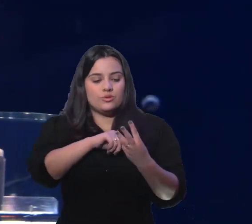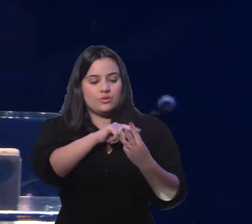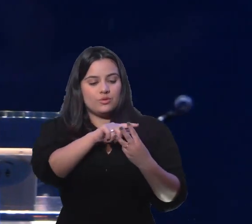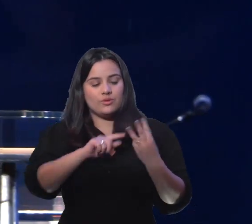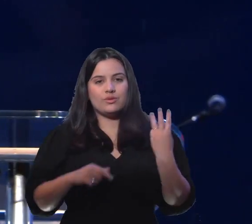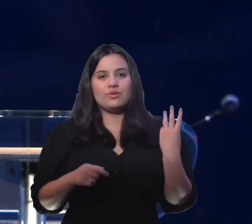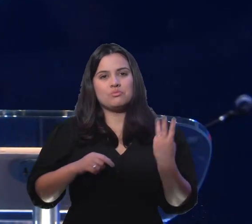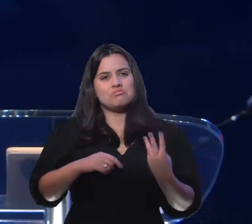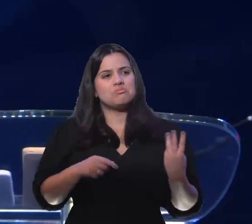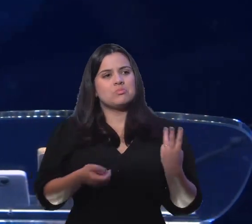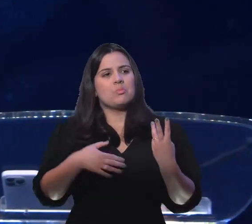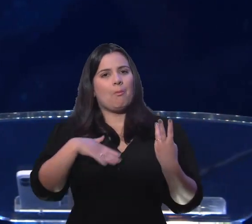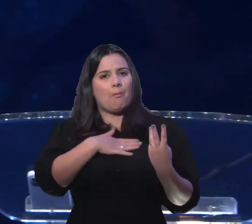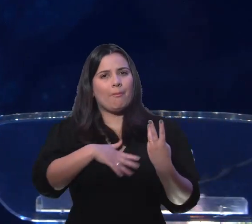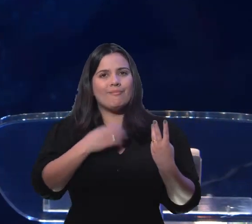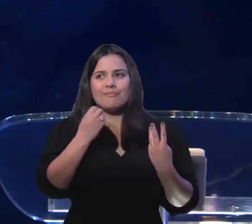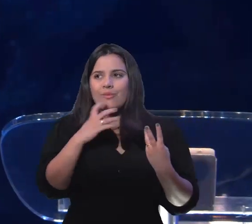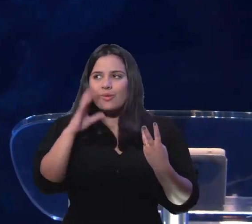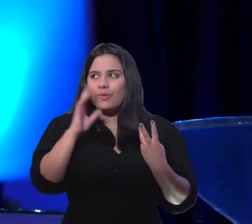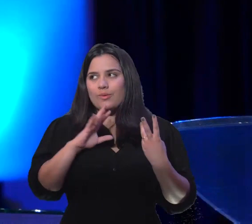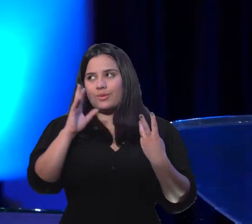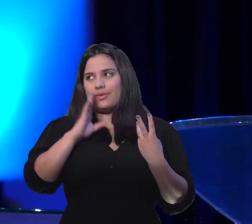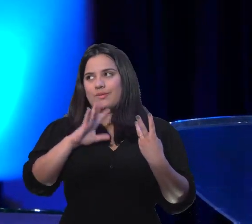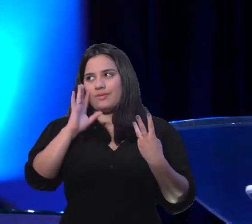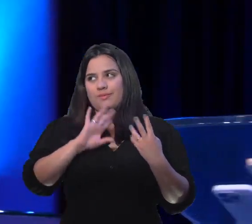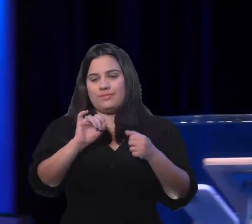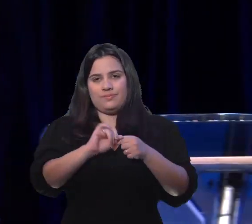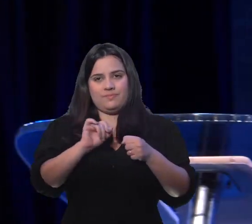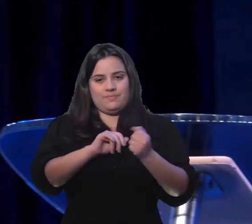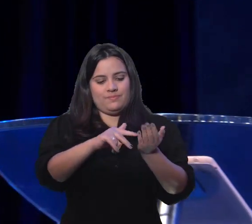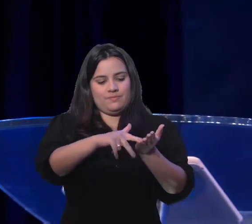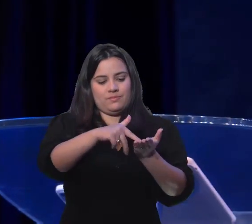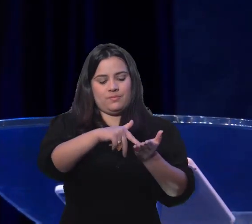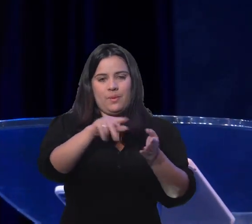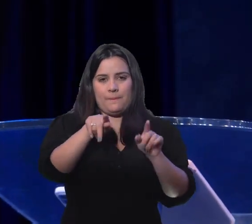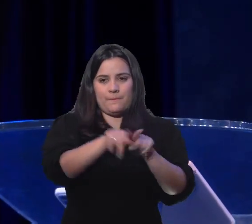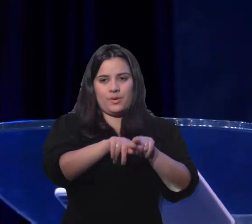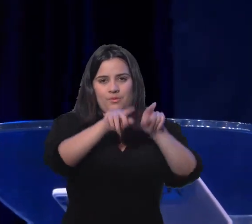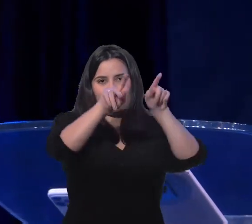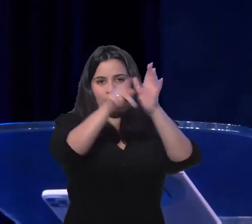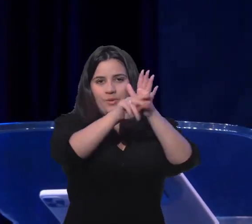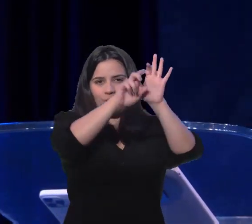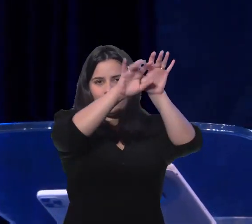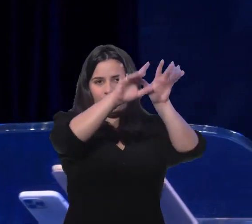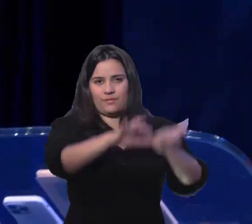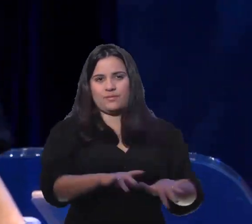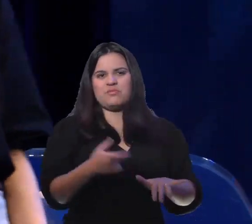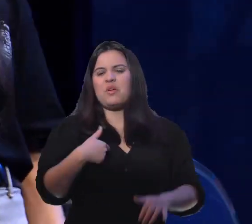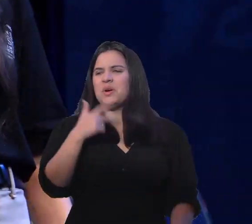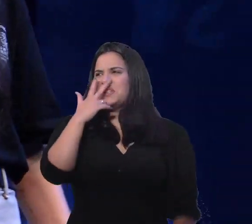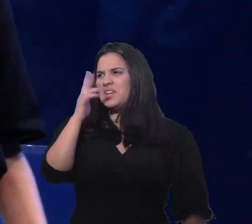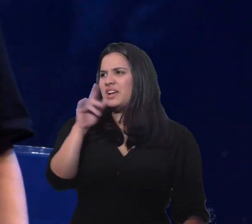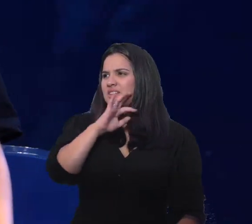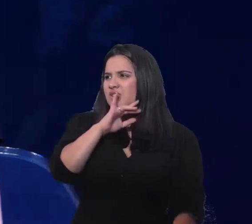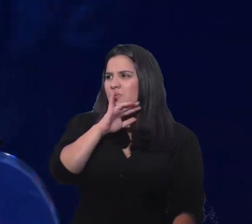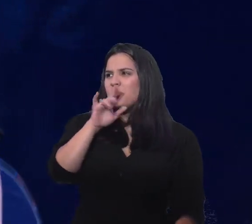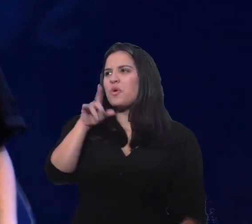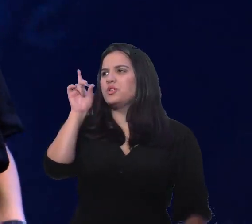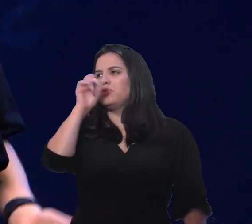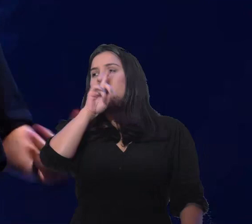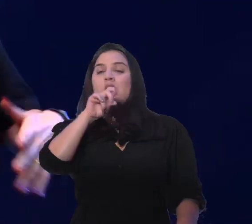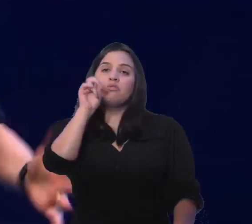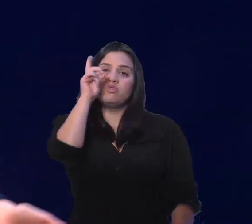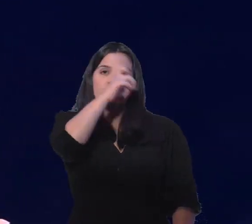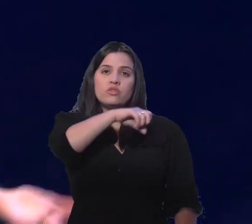muito esquiando. Foi muito legal esquiar. Me surpreendi, eu achei que ia ser mó ruim, difícil e tal. E era difícil, tipo,